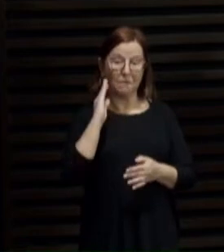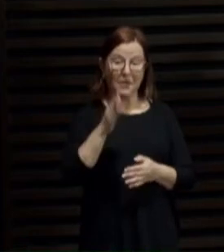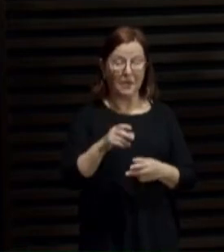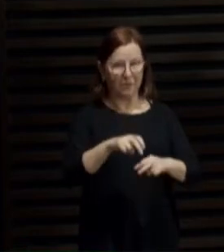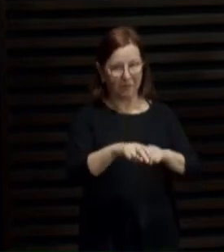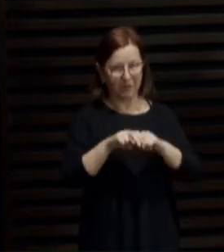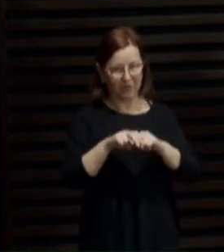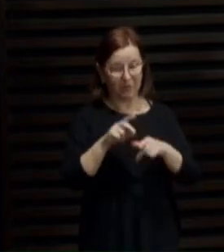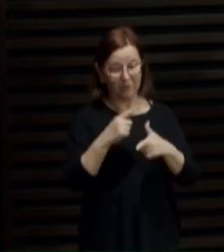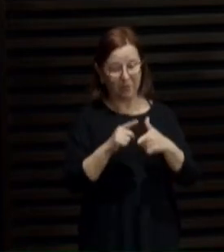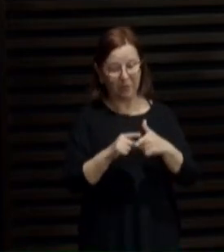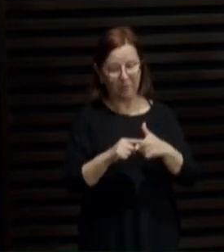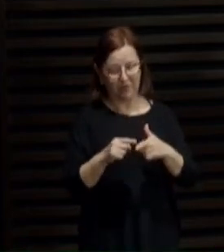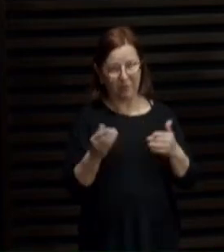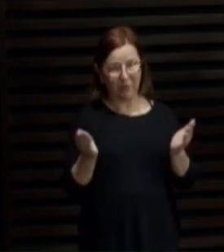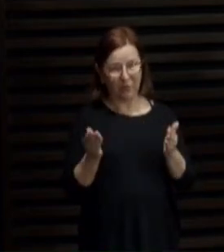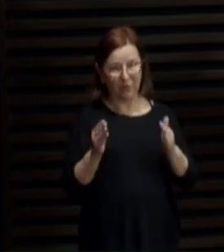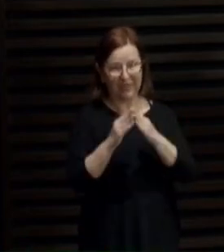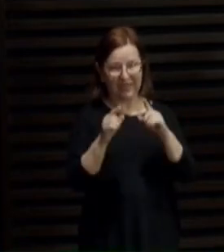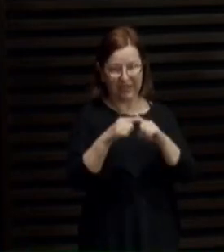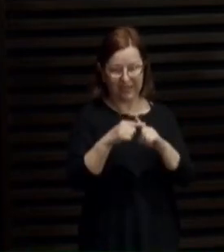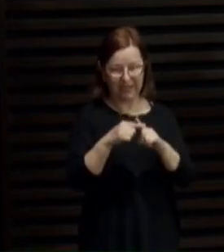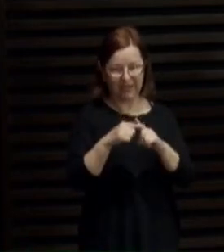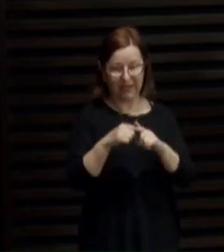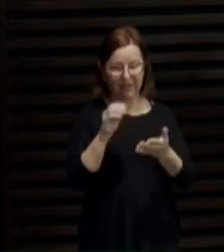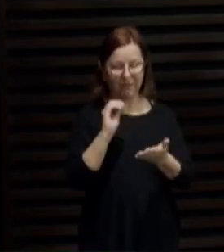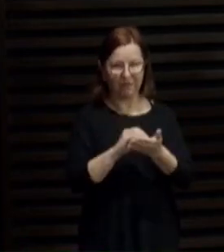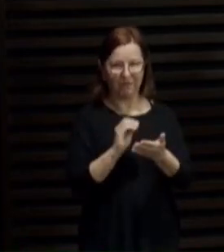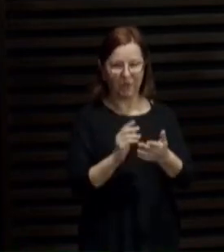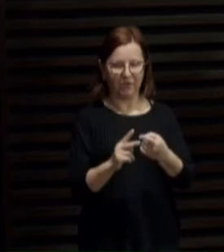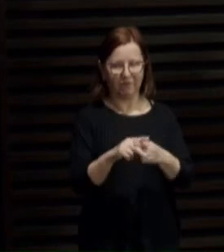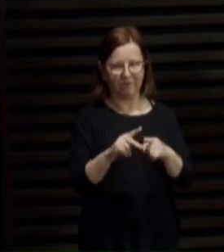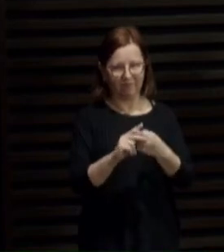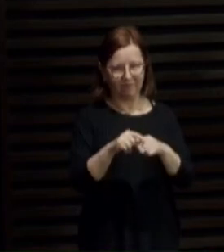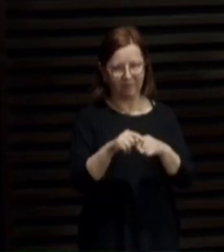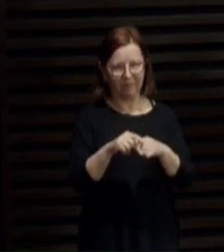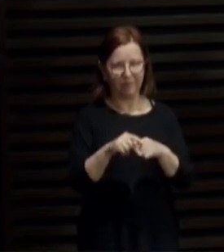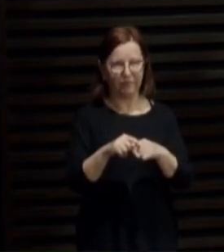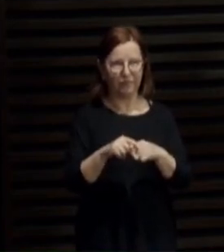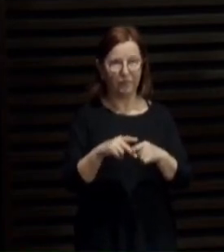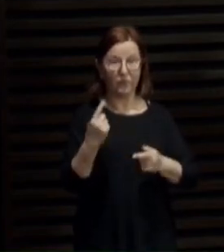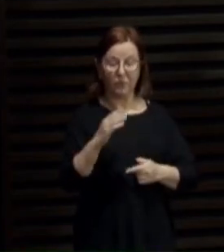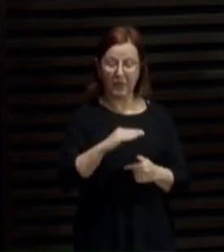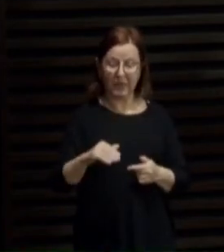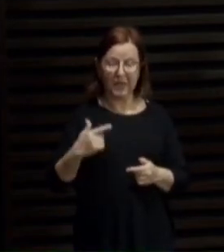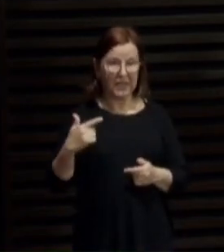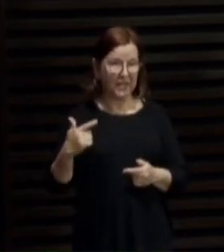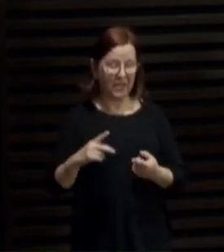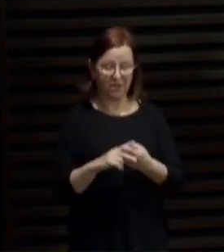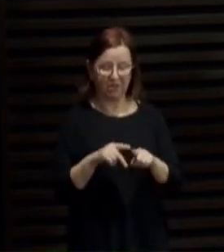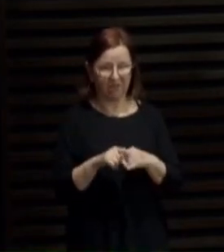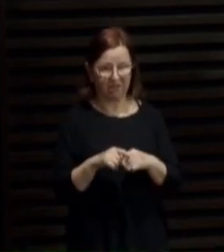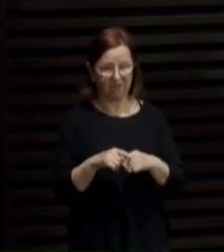na igreja é a negligência da disciplina. Uma criança sem correção pode virar